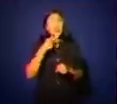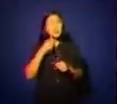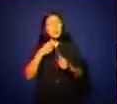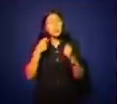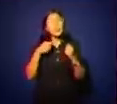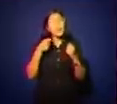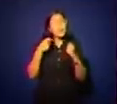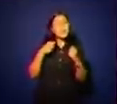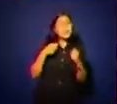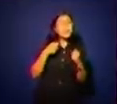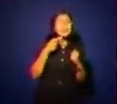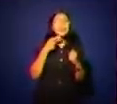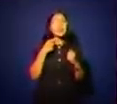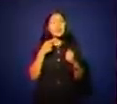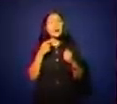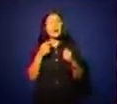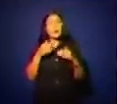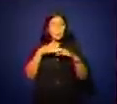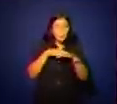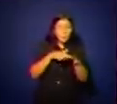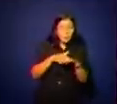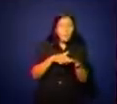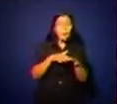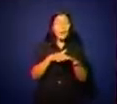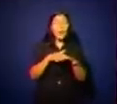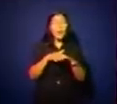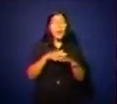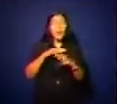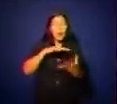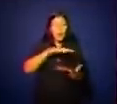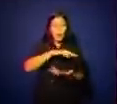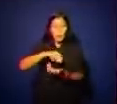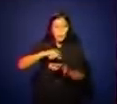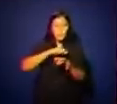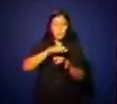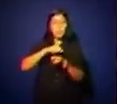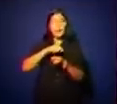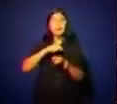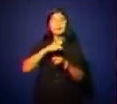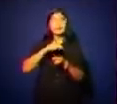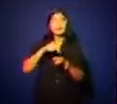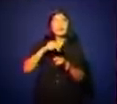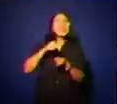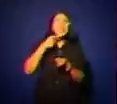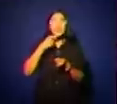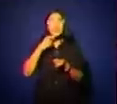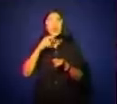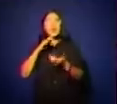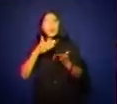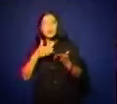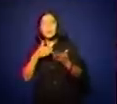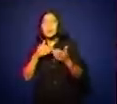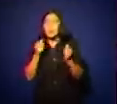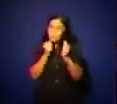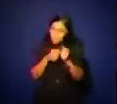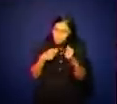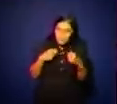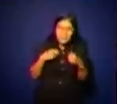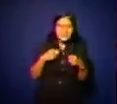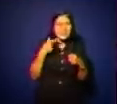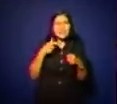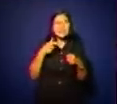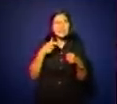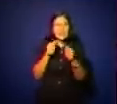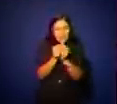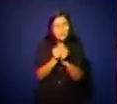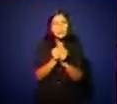tem que ser inclusive sustentável então assim se você não foi inclusive não fosse tentar você não faz parte da recuperação sinto muito então isso é uma coisa